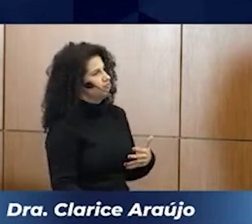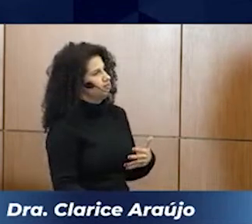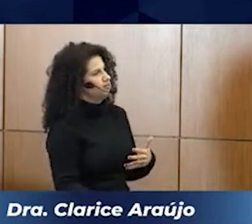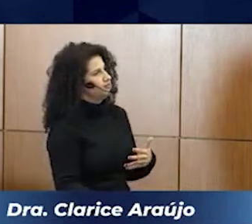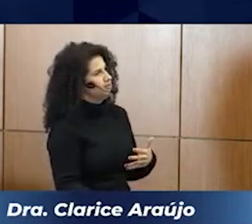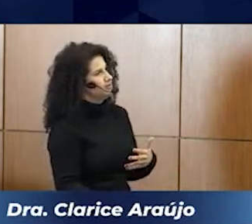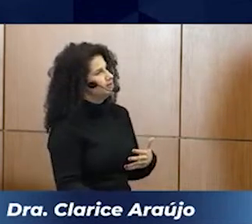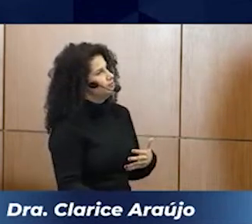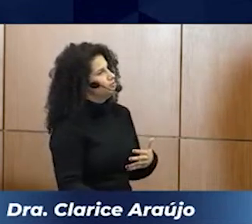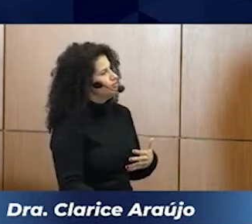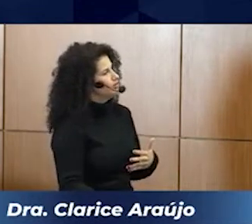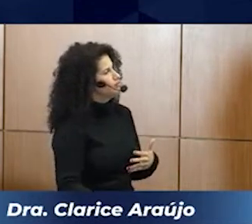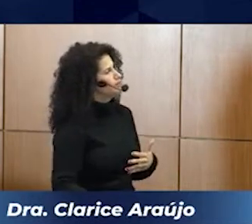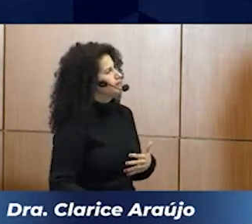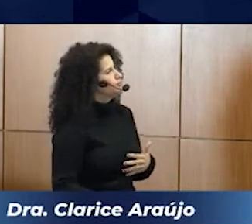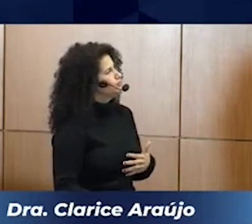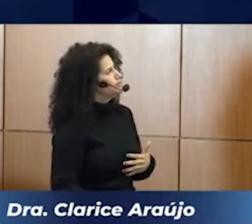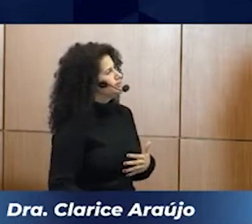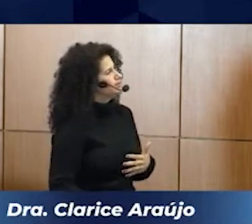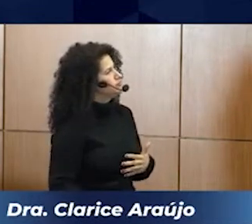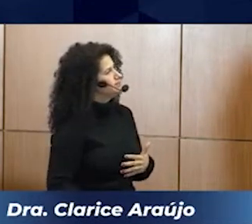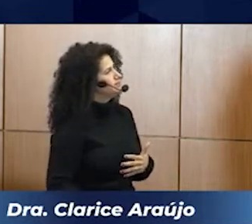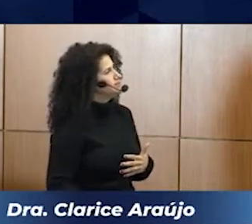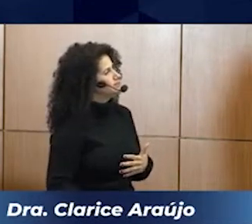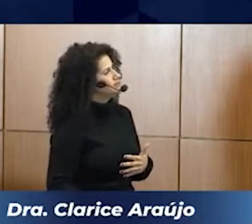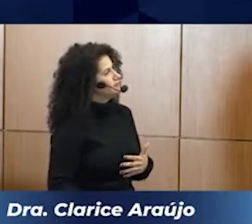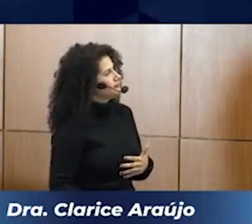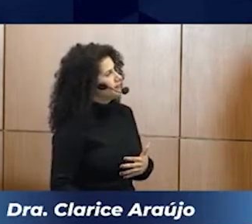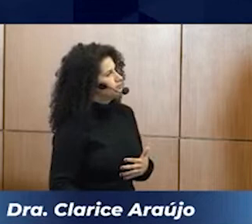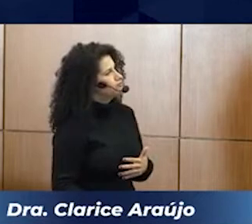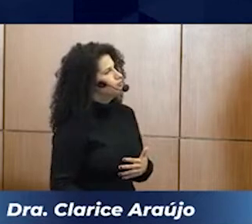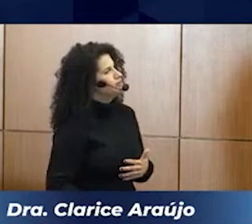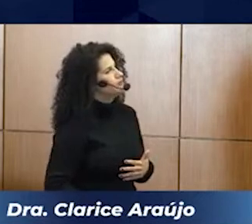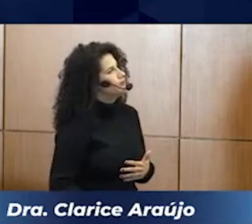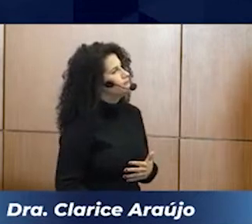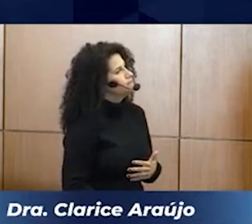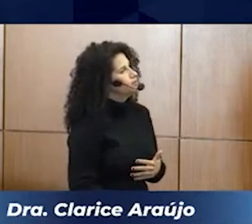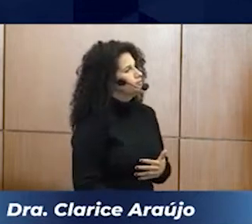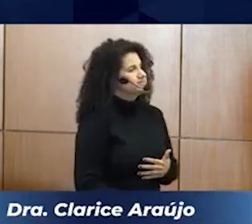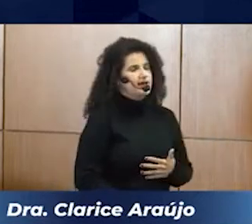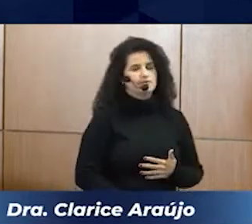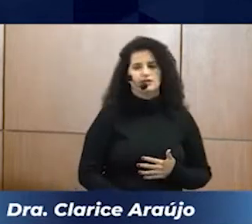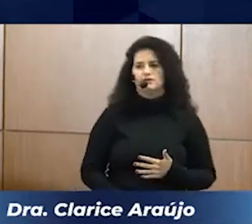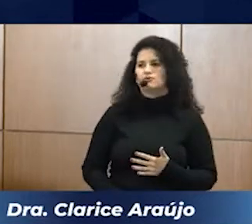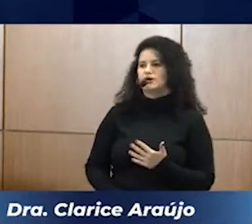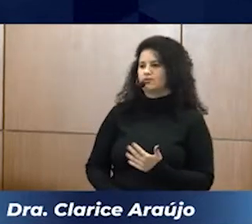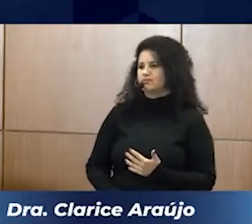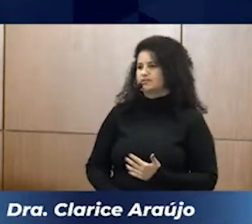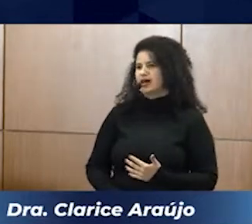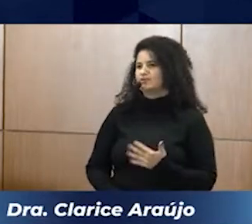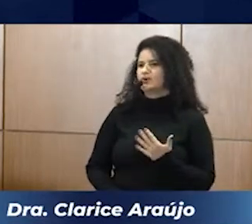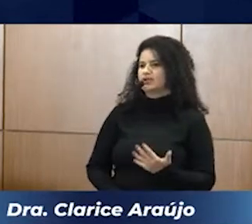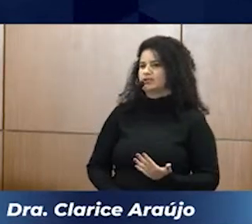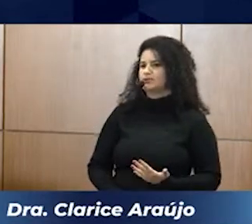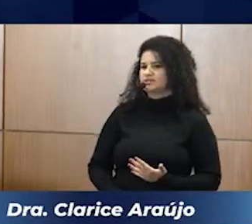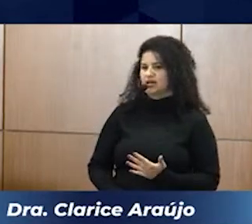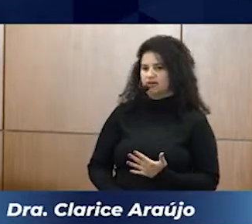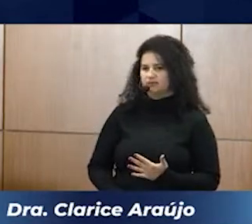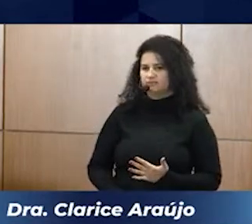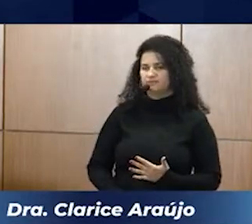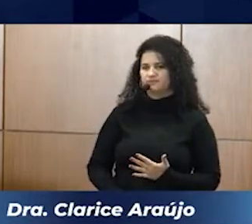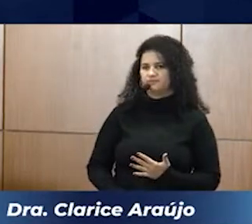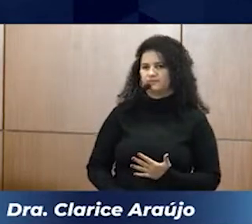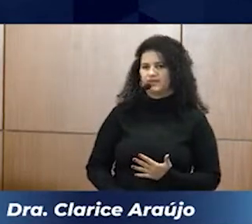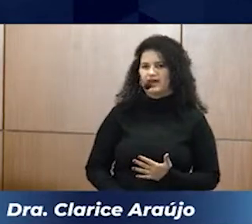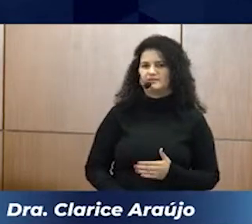na terapia, eu e meu colaborador, né, em pesquisa, a gente publicou um ensaio clínico randomizado,